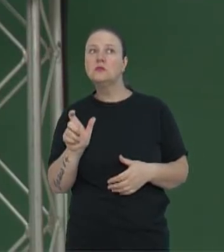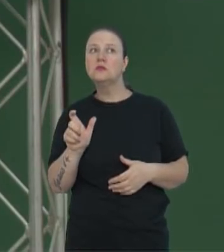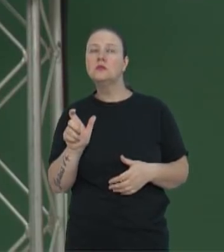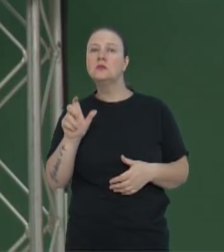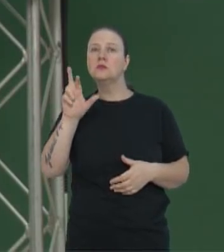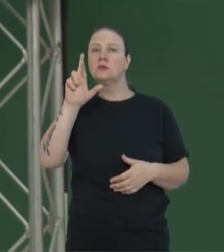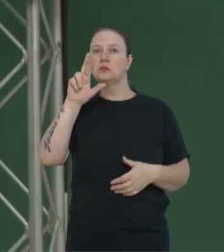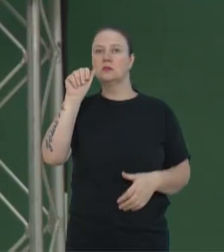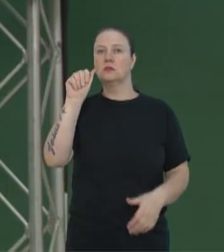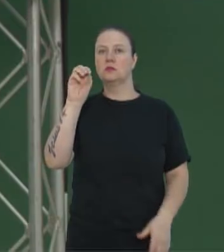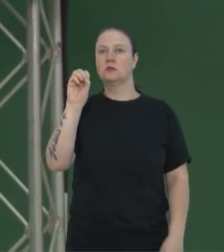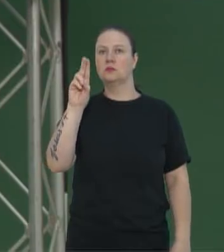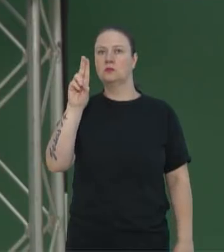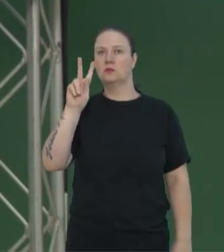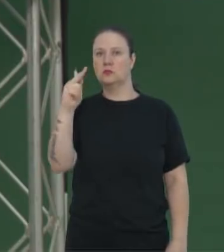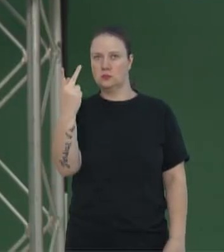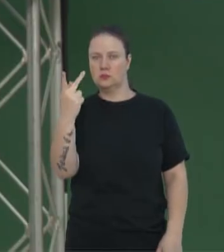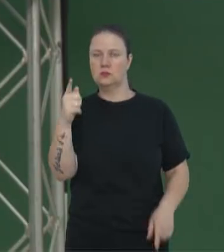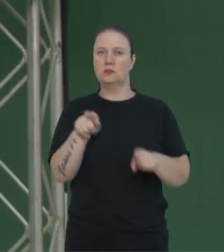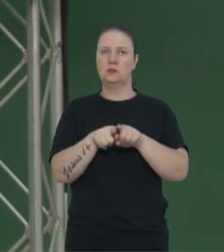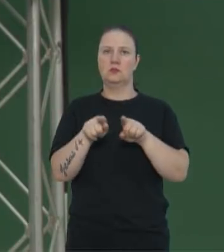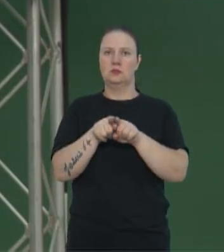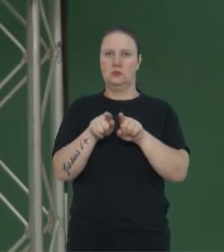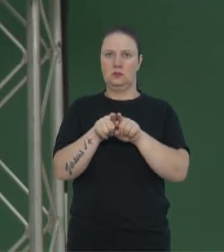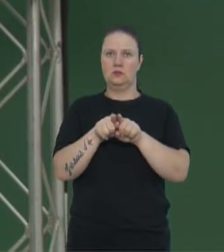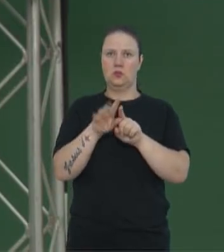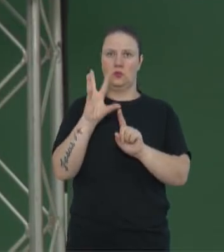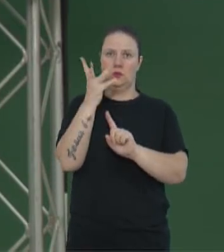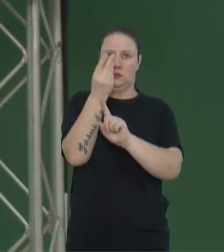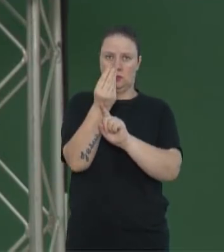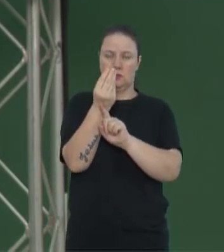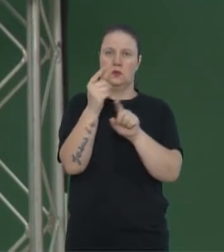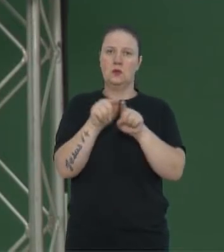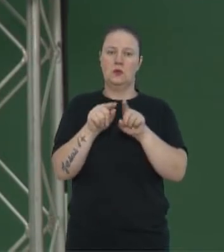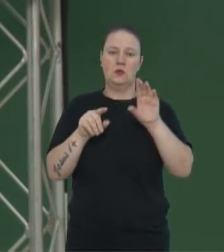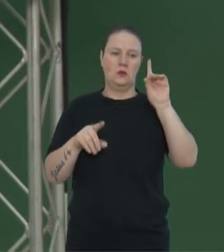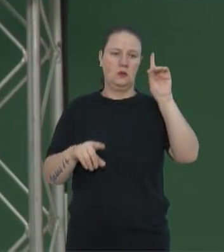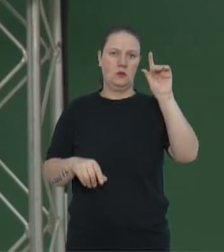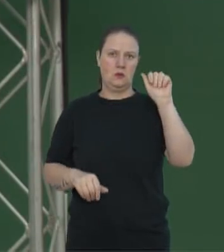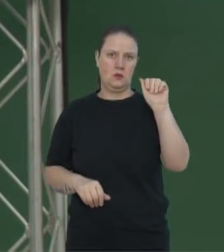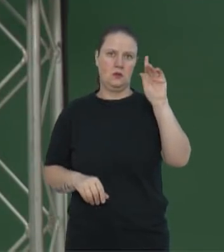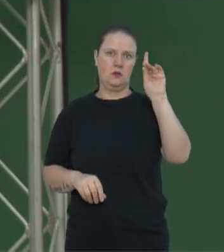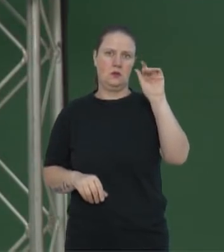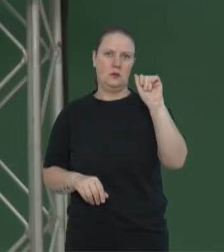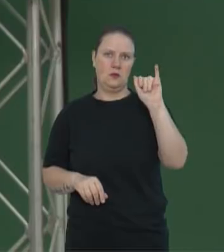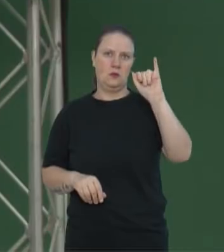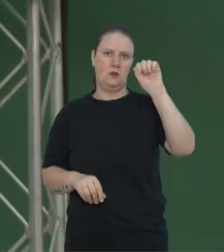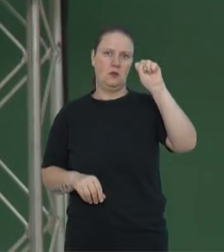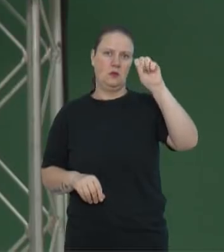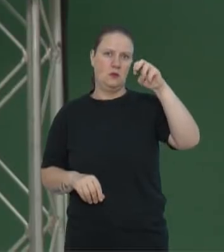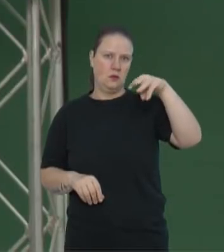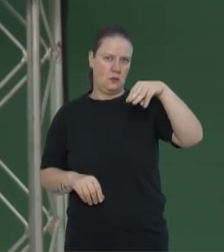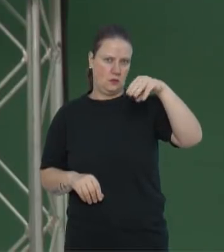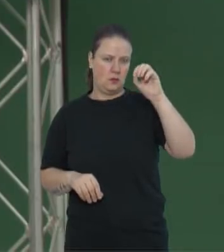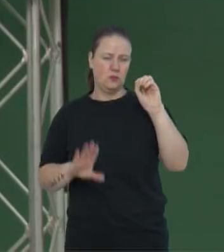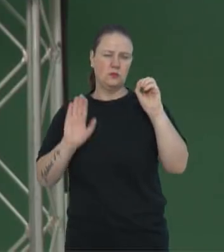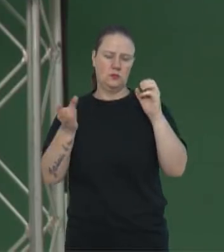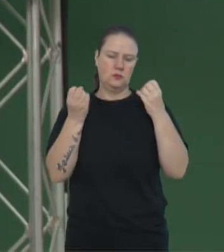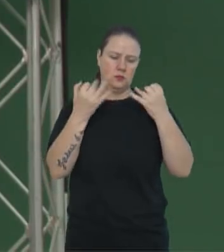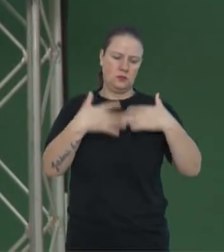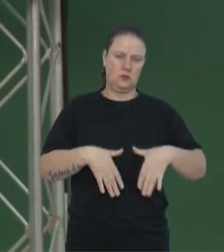Hal Houseman, e o dadaísmo, que é aquele movimento de vanguarda, movimento de arte moderna que a gente já conversou em aulas